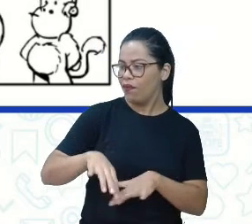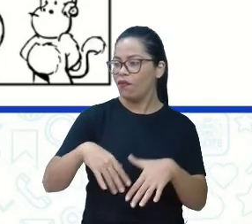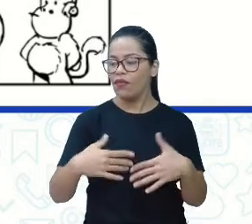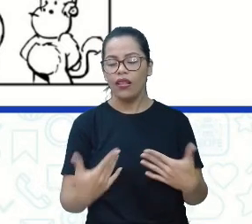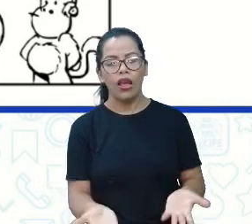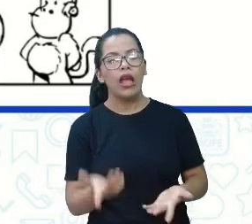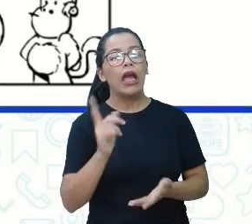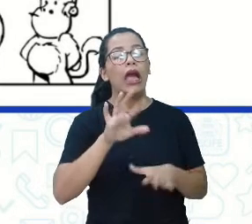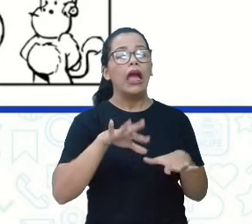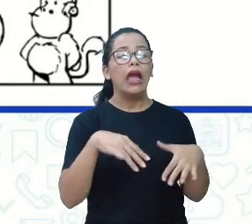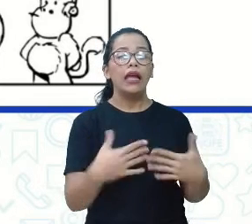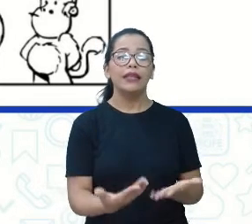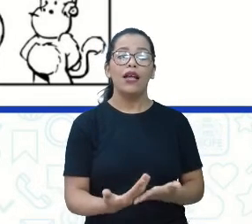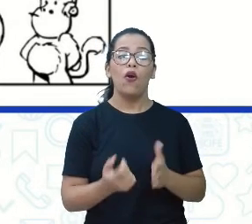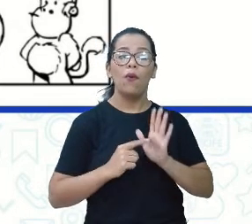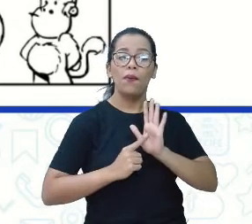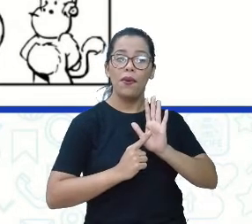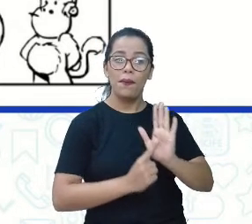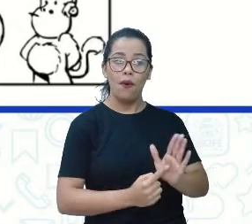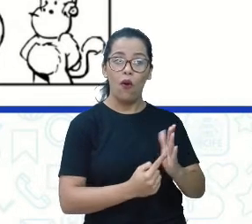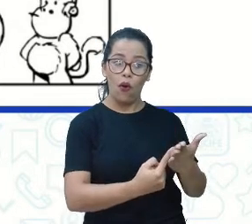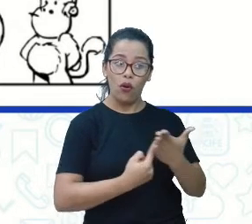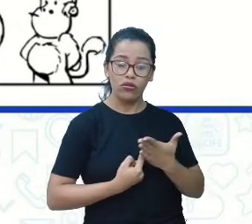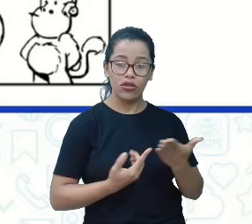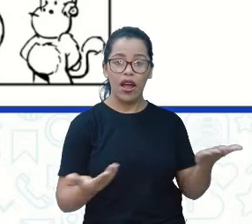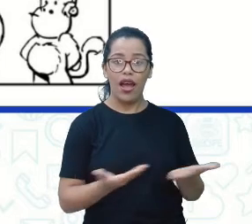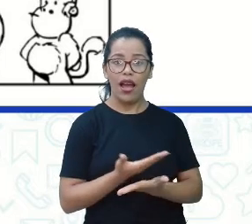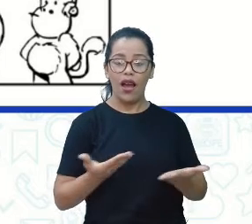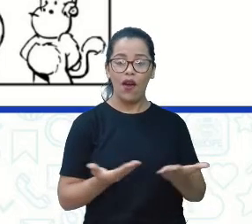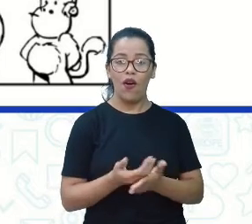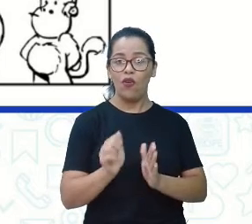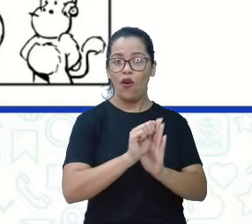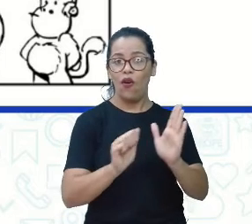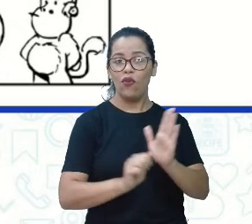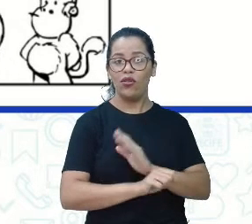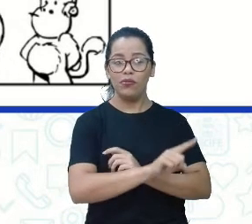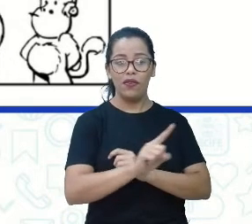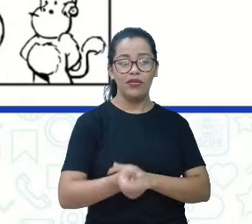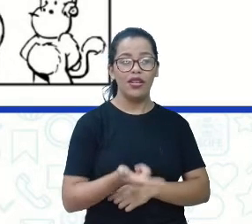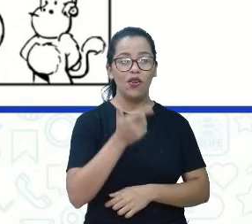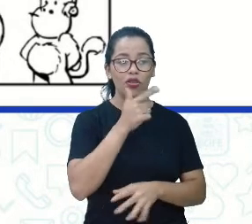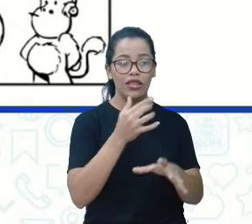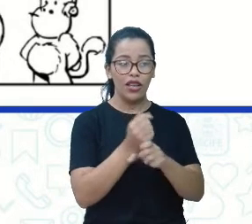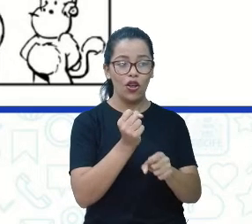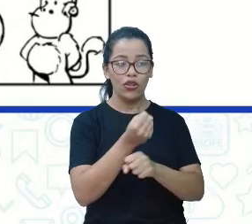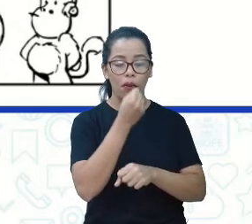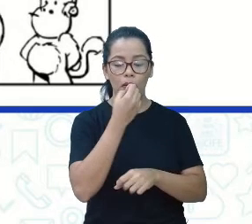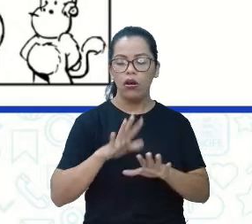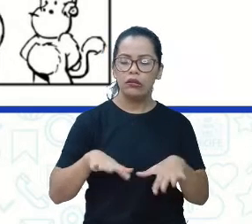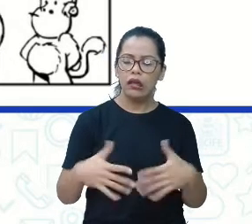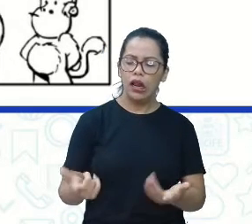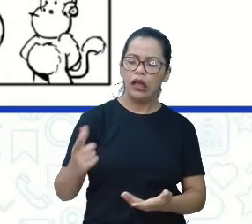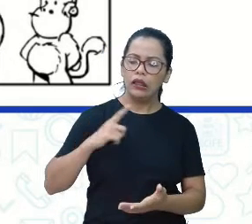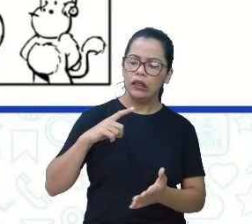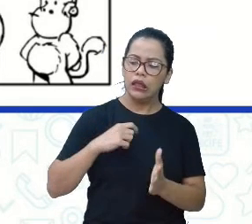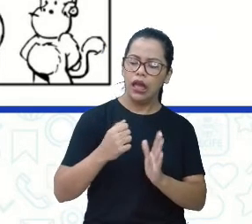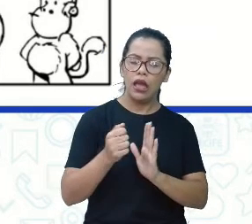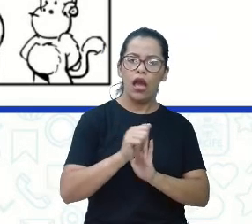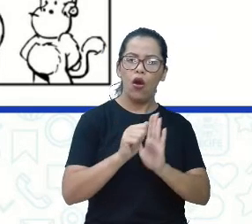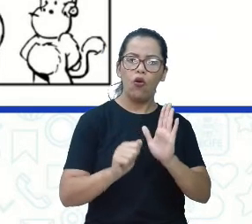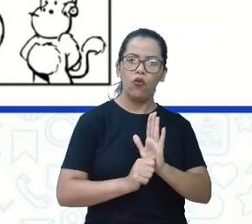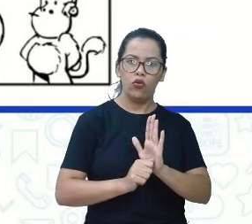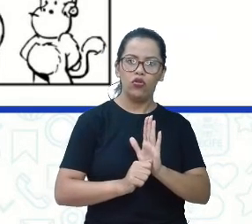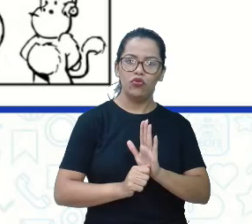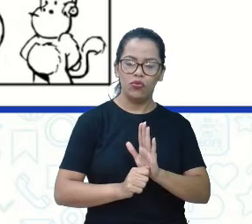você tirar boas notas. Aí ele disse, será que existe um algoritmo para enganar os pais? Você é